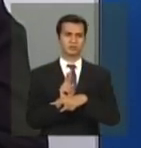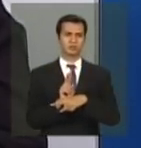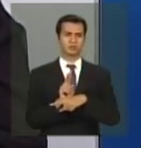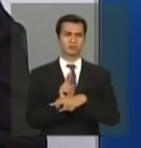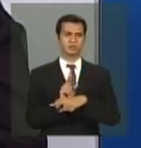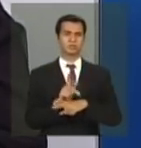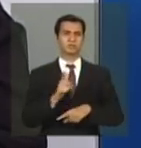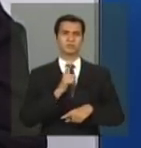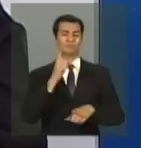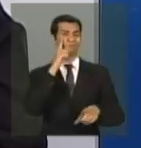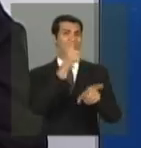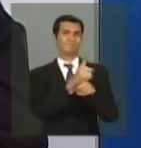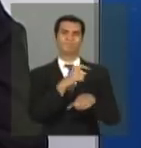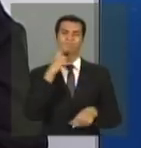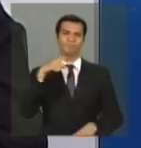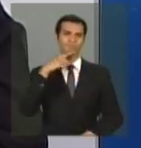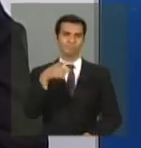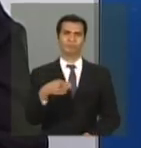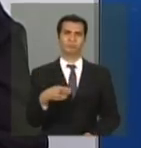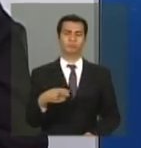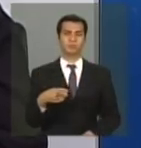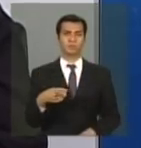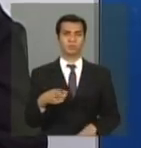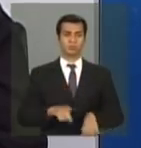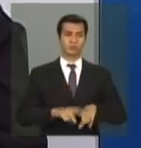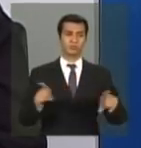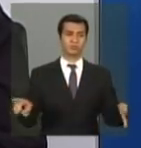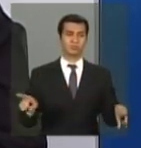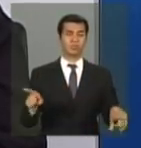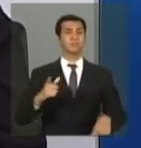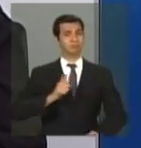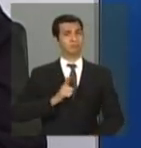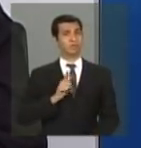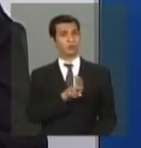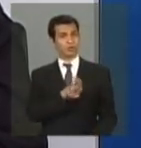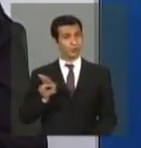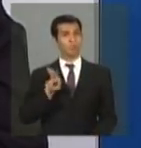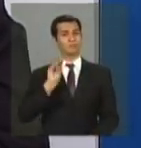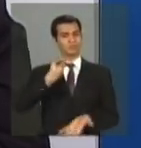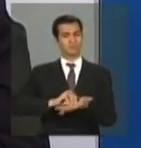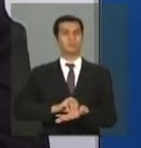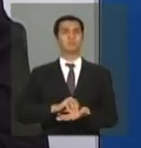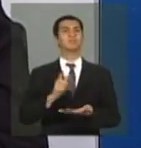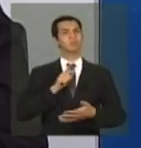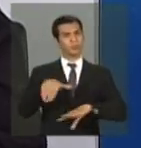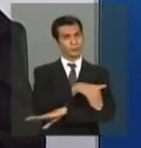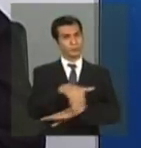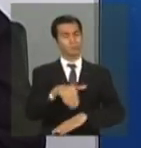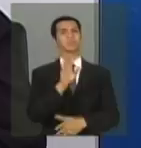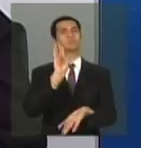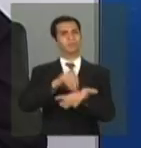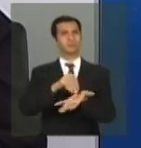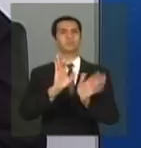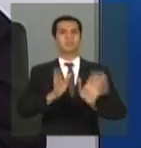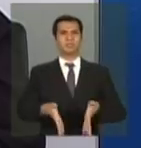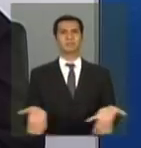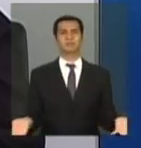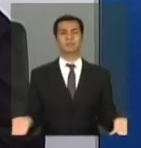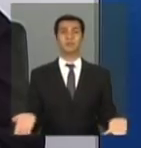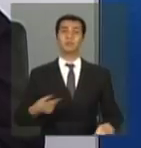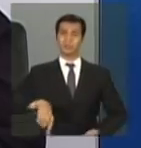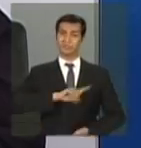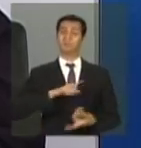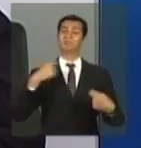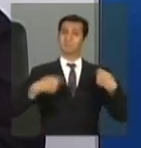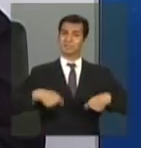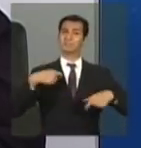está tendo dificuldade de encontrá-la, mas, gente, nós temos nomes, nós temos endereços. E aí é que nós vamos ter que